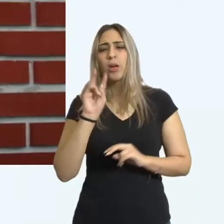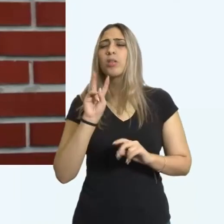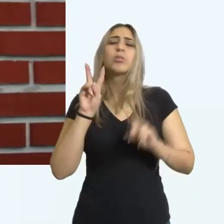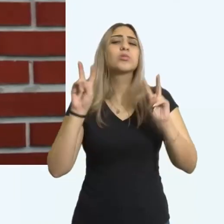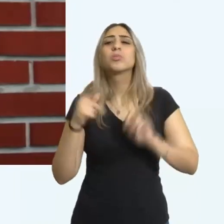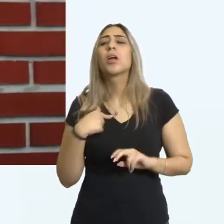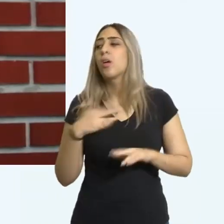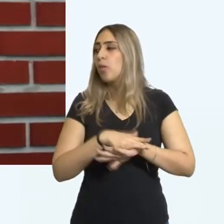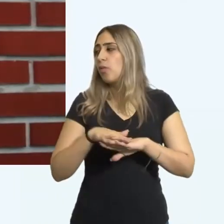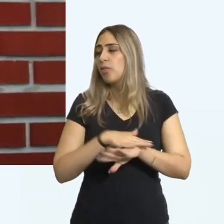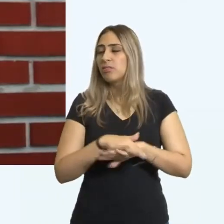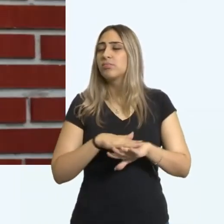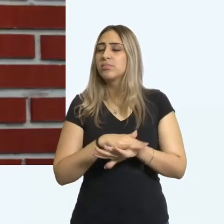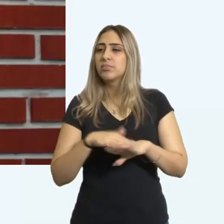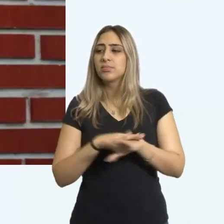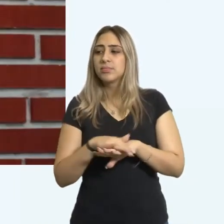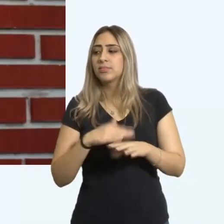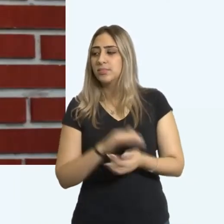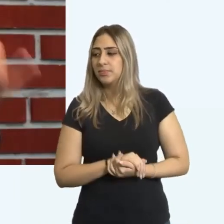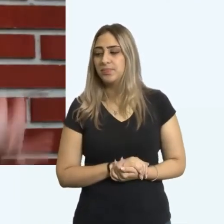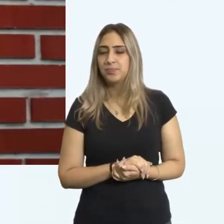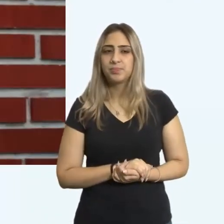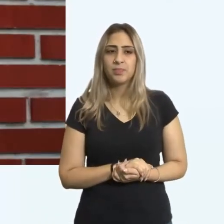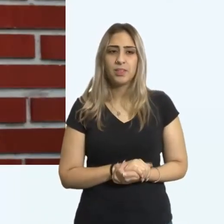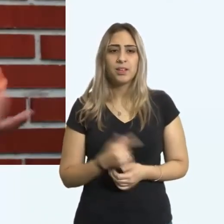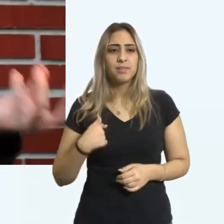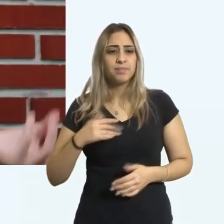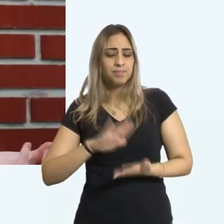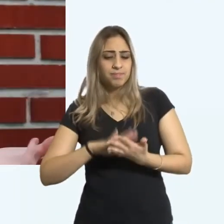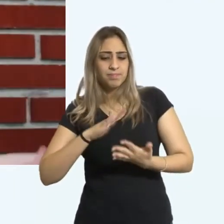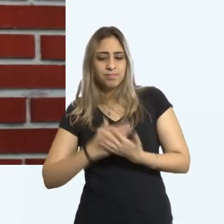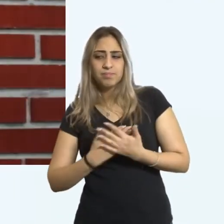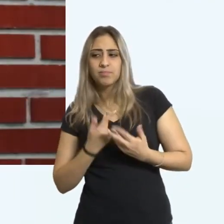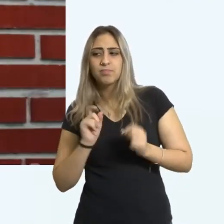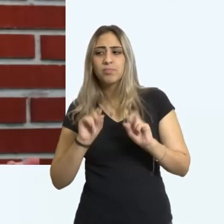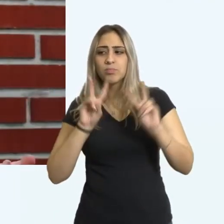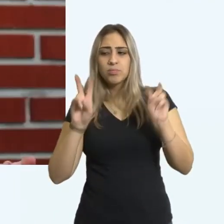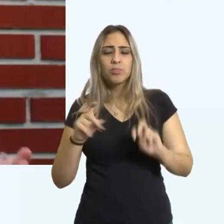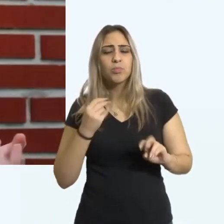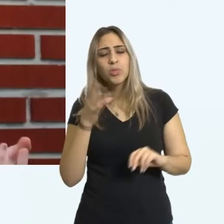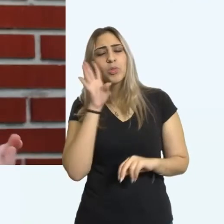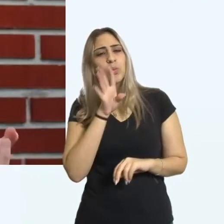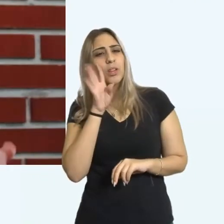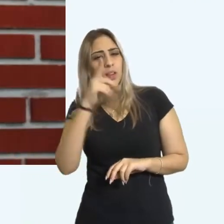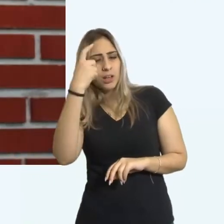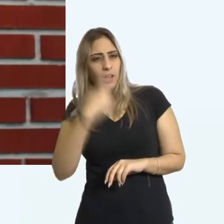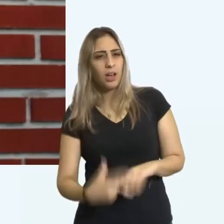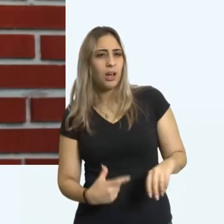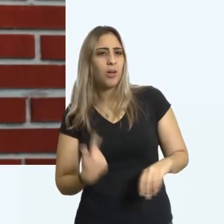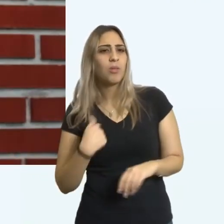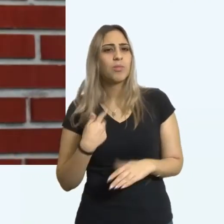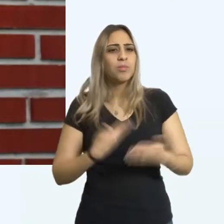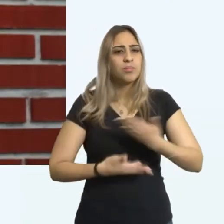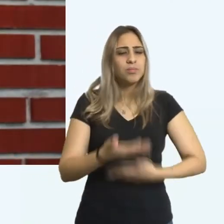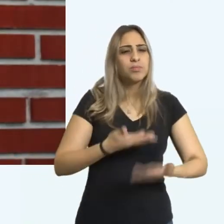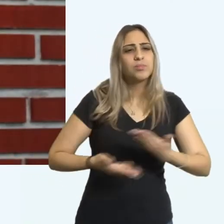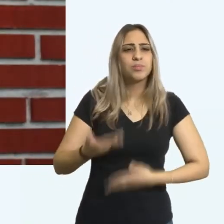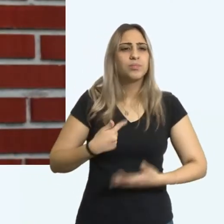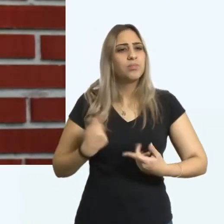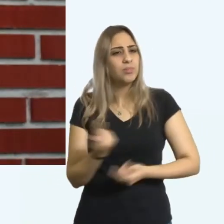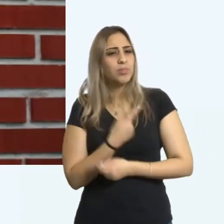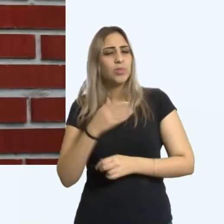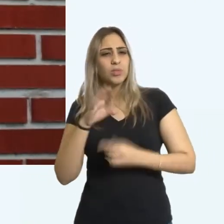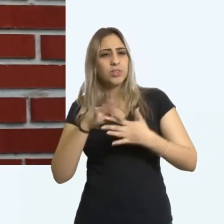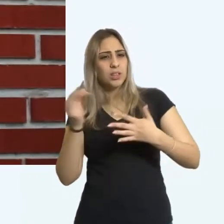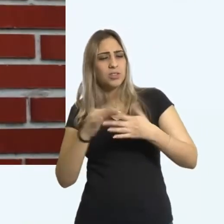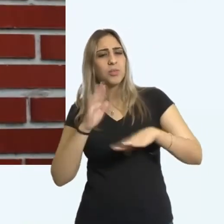sobre a conversa com você um funcionário Leão vai interpretar na daí já foi muito legal mas fazendo dentro da nossa